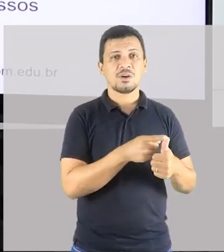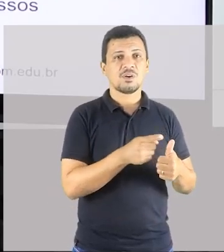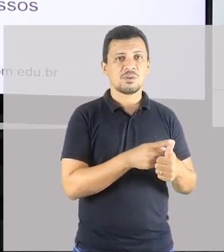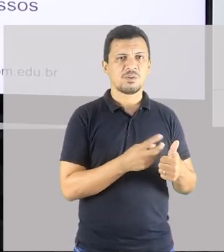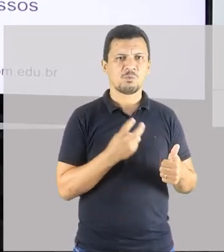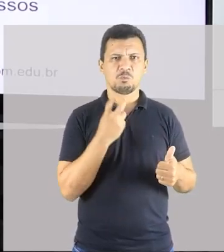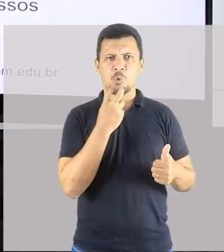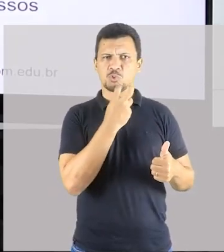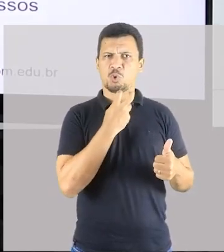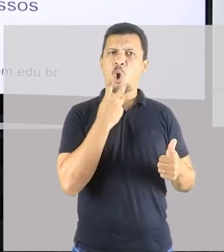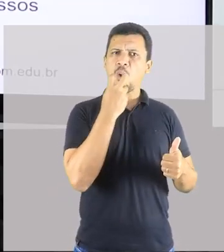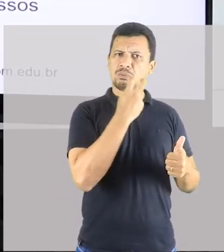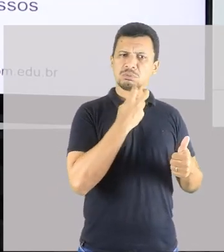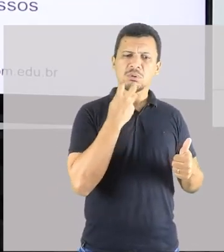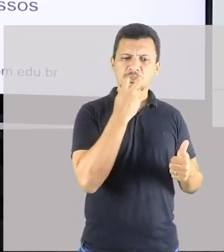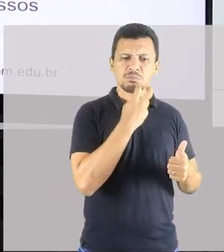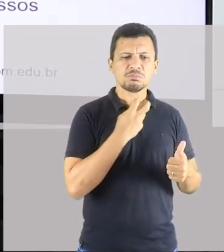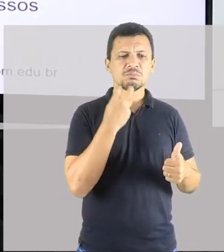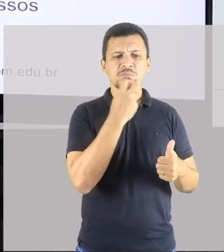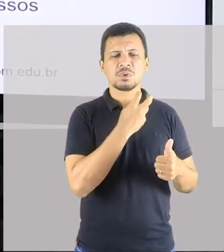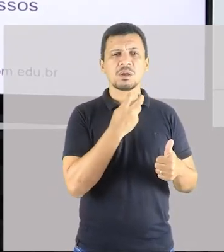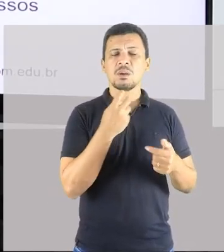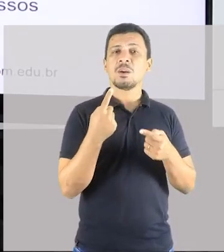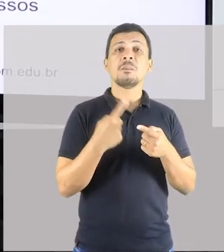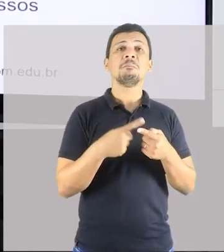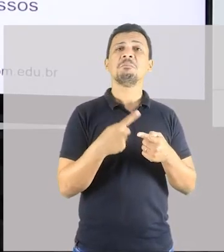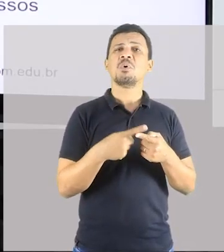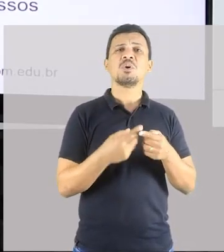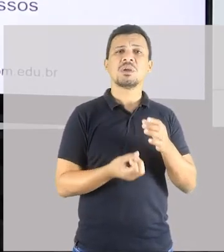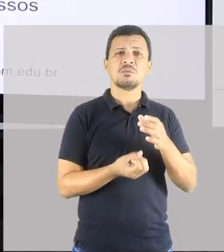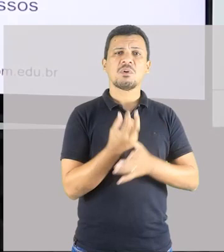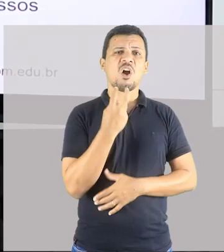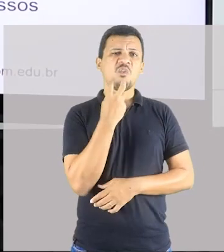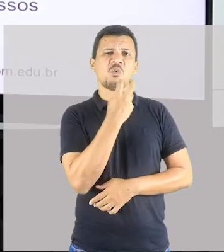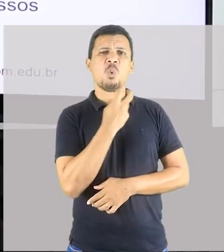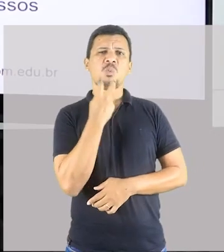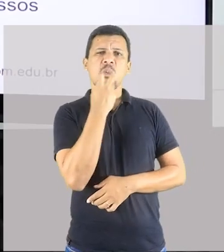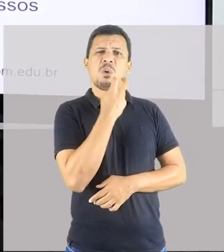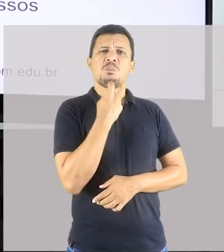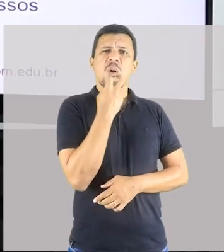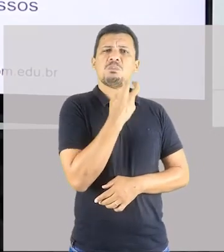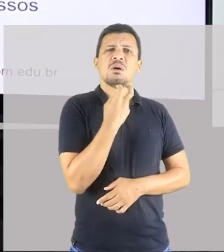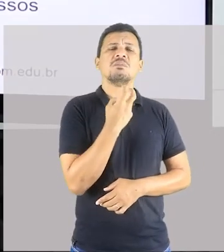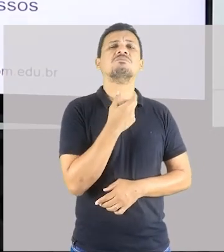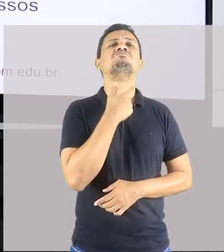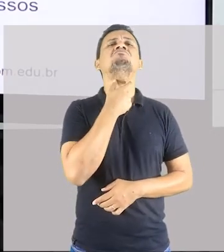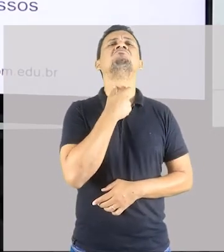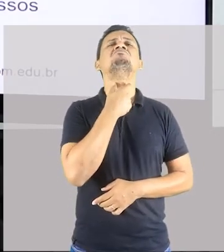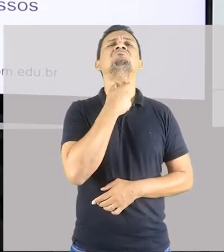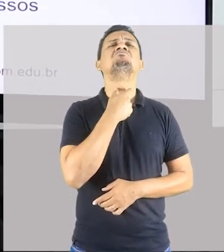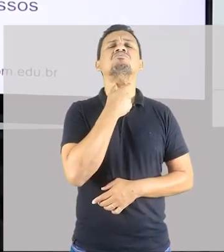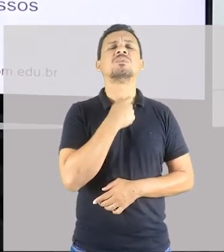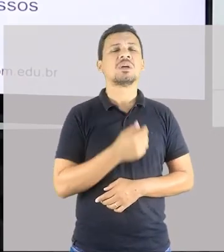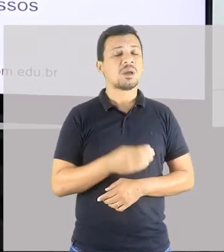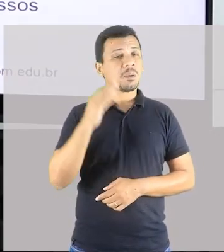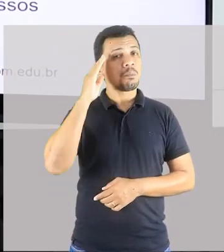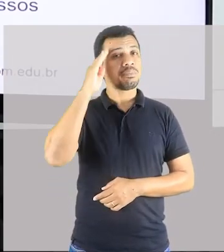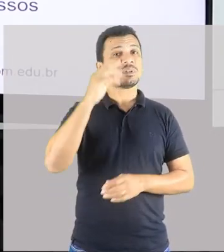espessamento das cordas vocais. Por que gera esse espessamento? Porque talvez a principal característica da